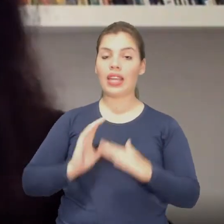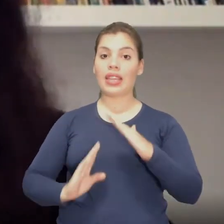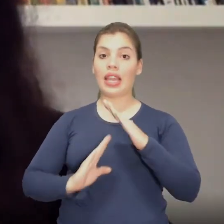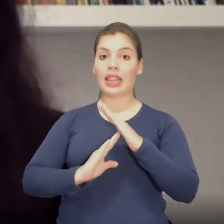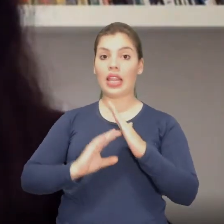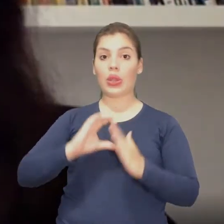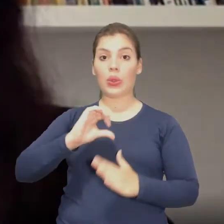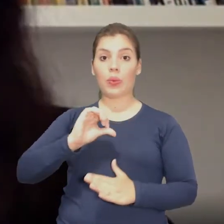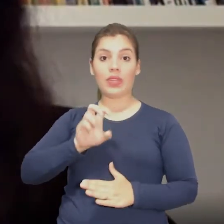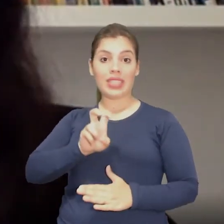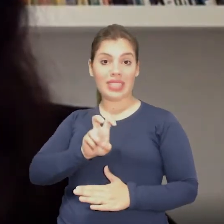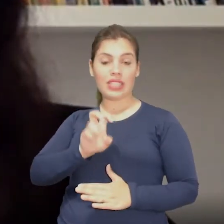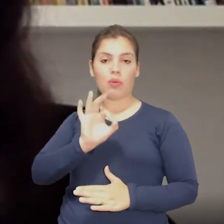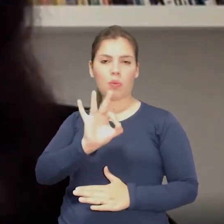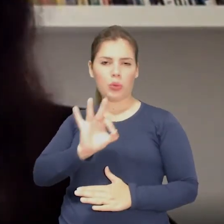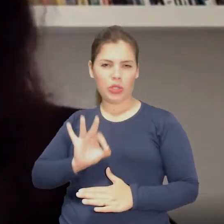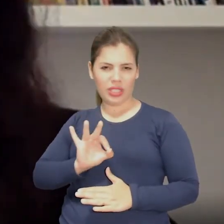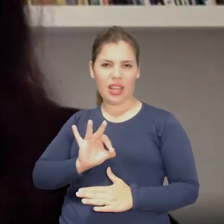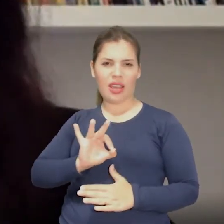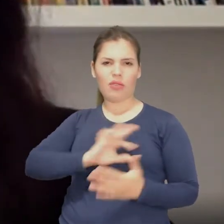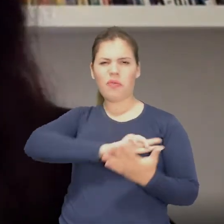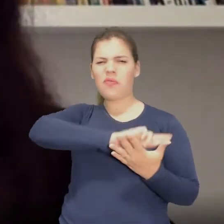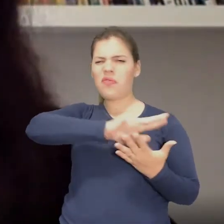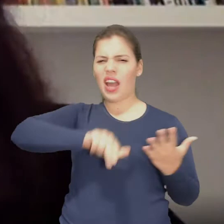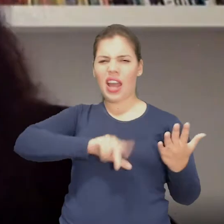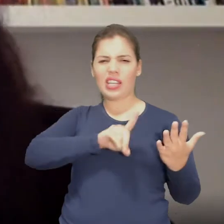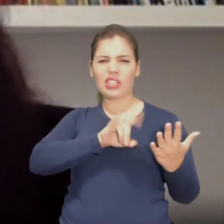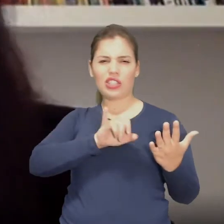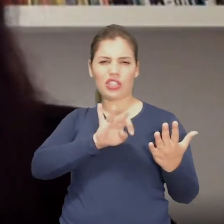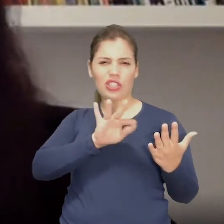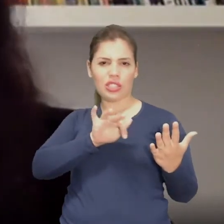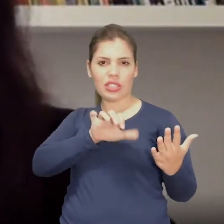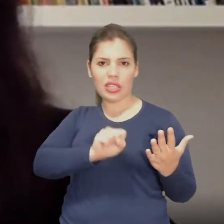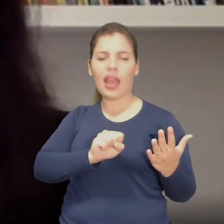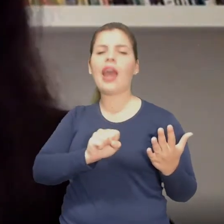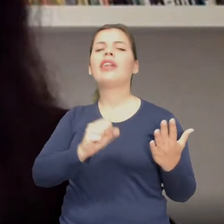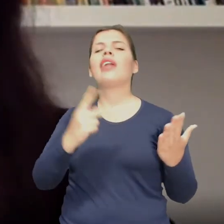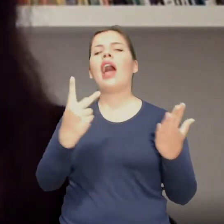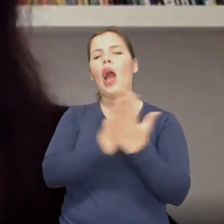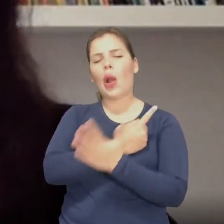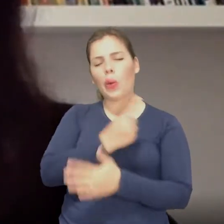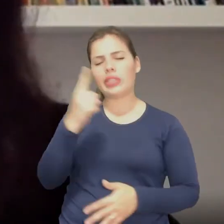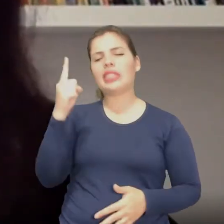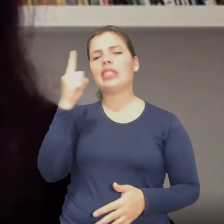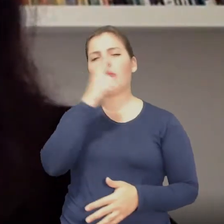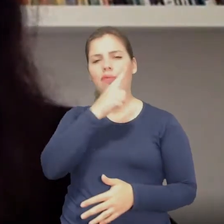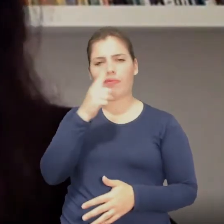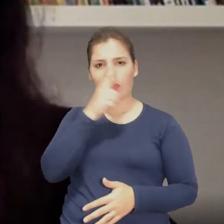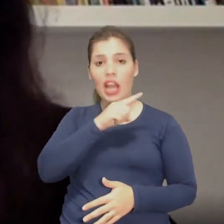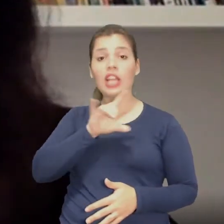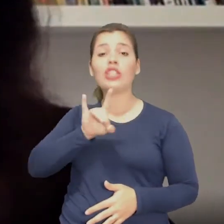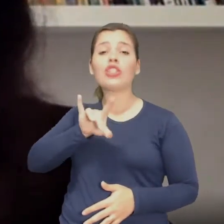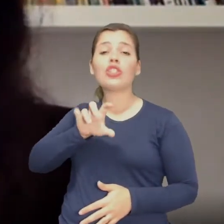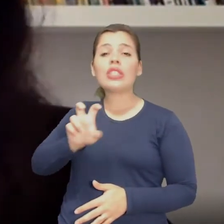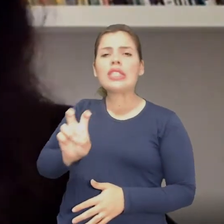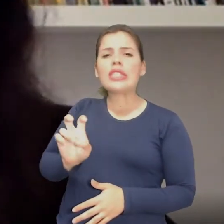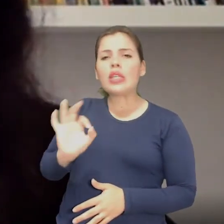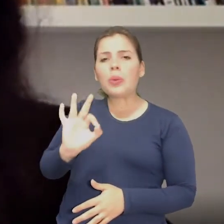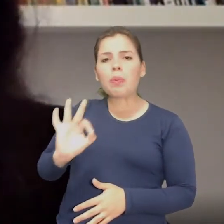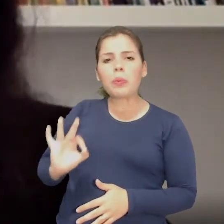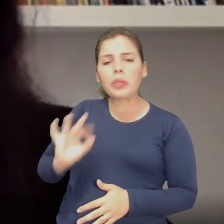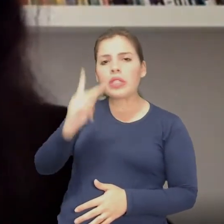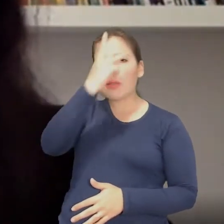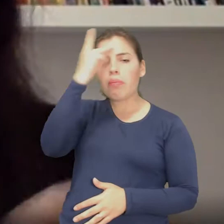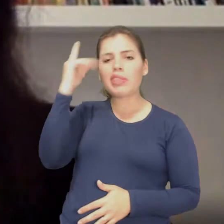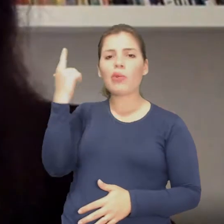dietas falham. Ou seja, somente 5% das pessoas que fazem uma dieta conseguem posteriormente ficar de fato com